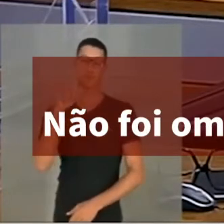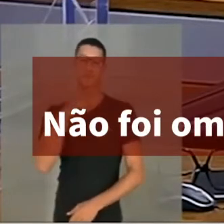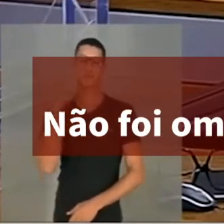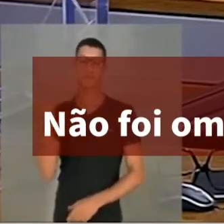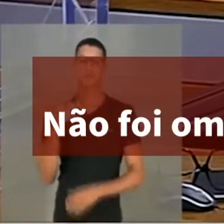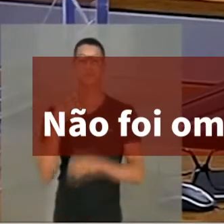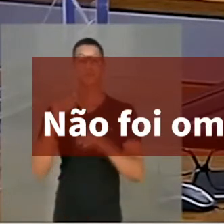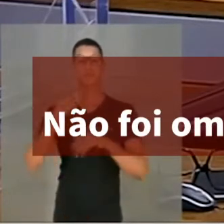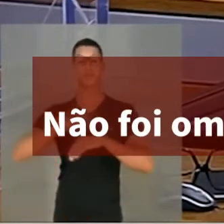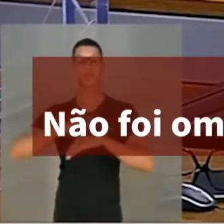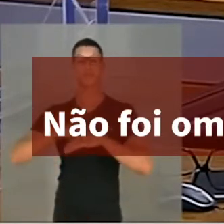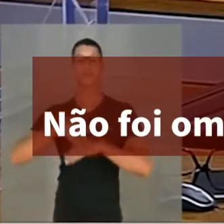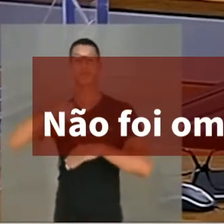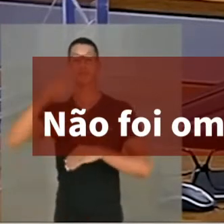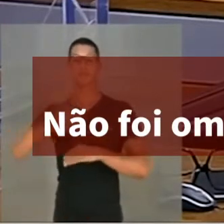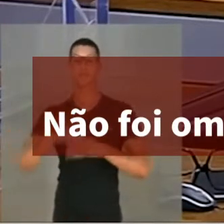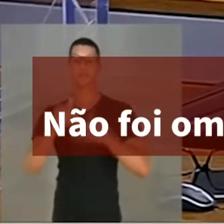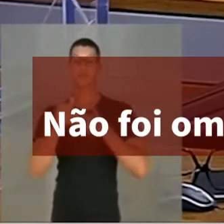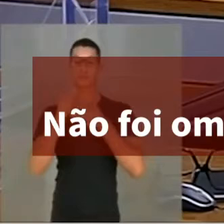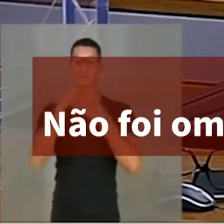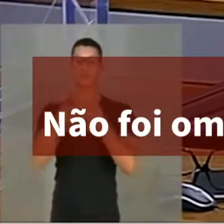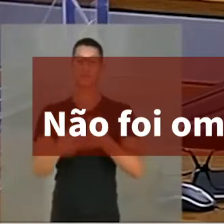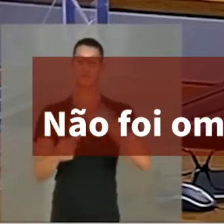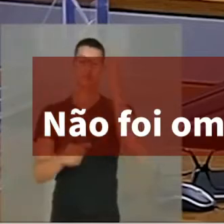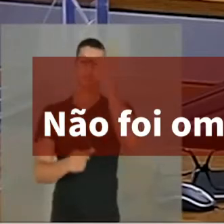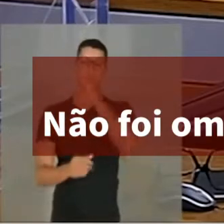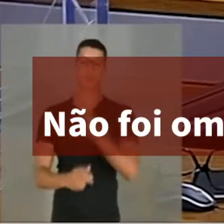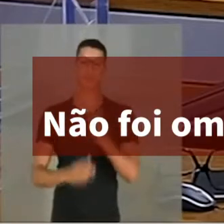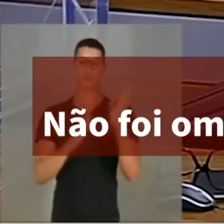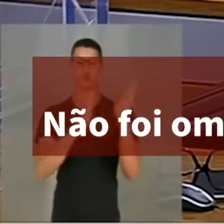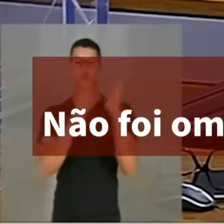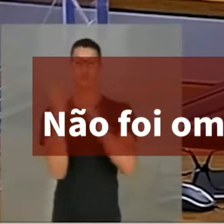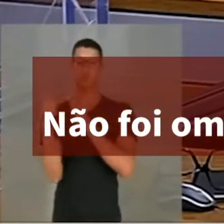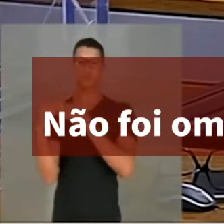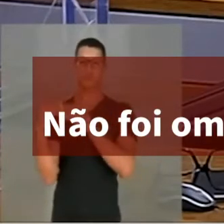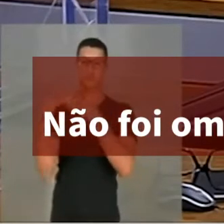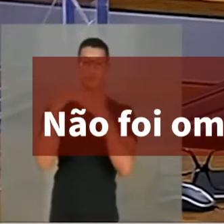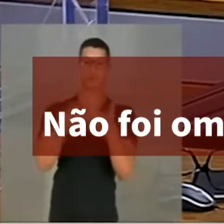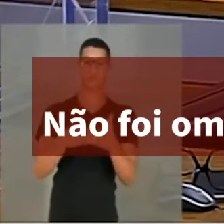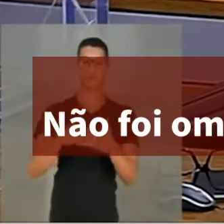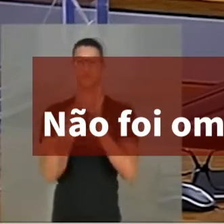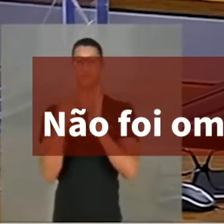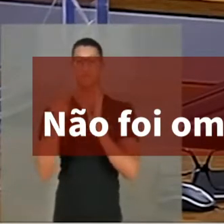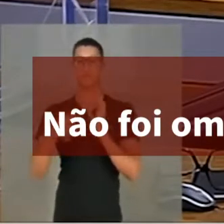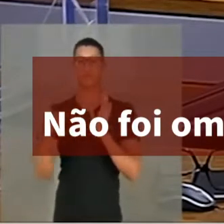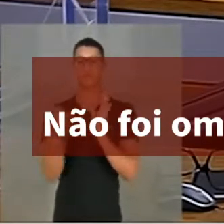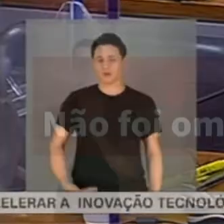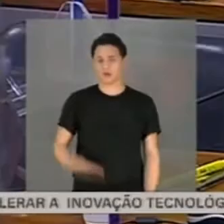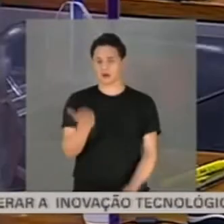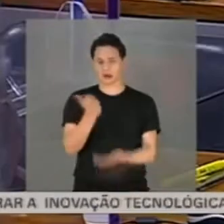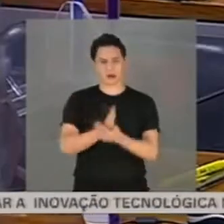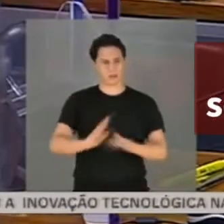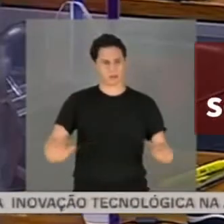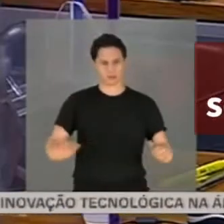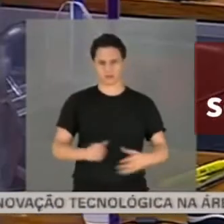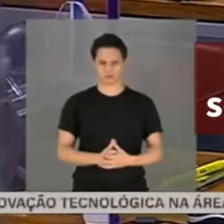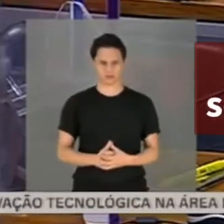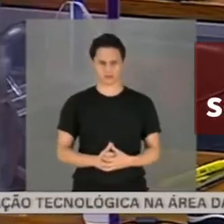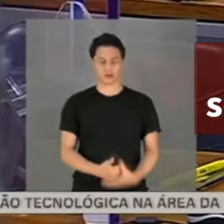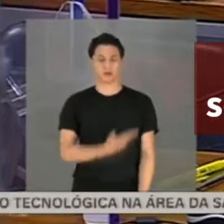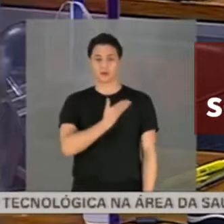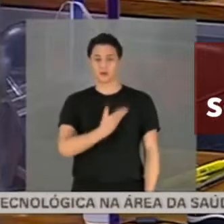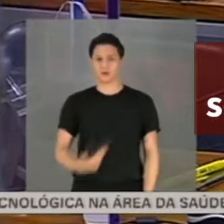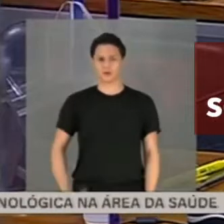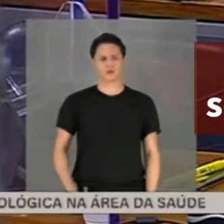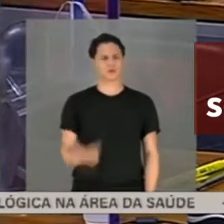dolosa de quem dirige o Brasil nesse período que levou a essa marca terrível esse